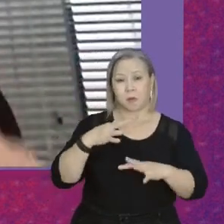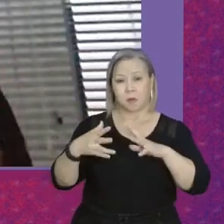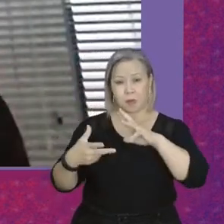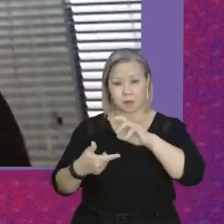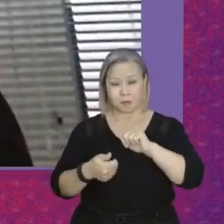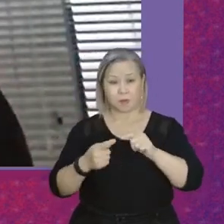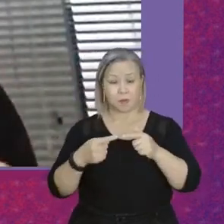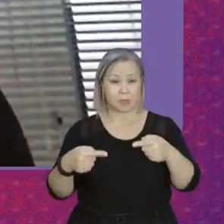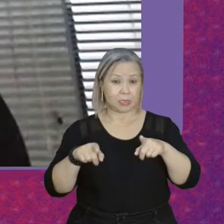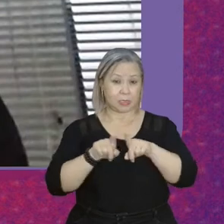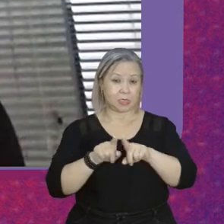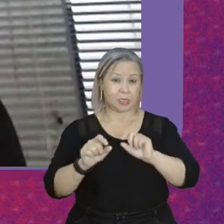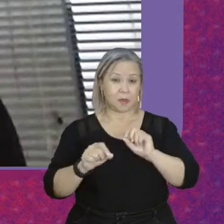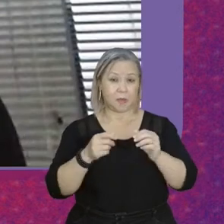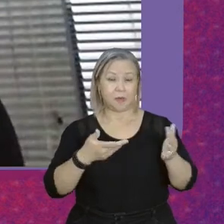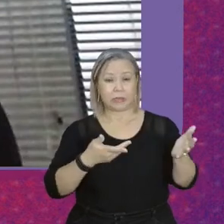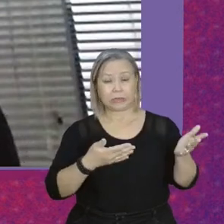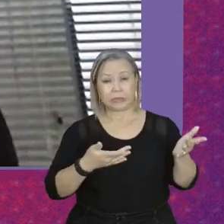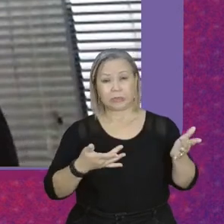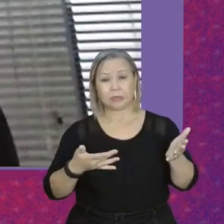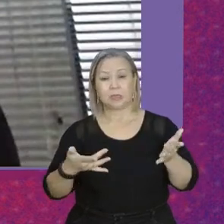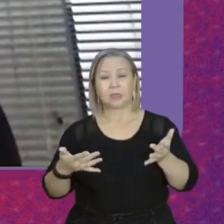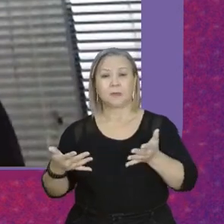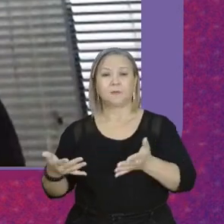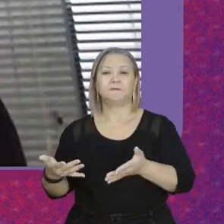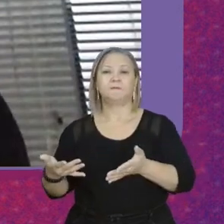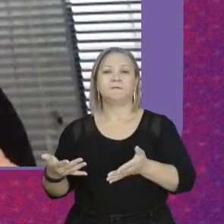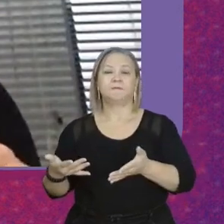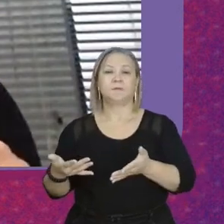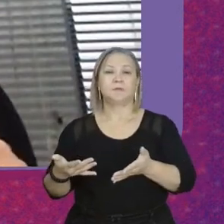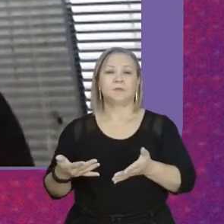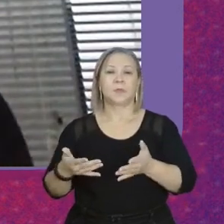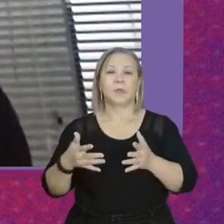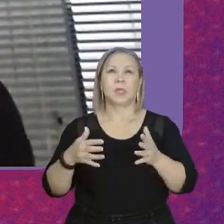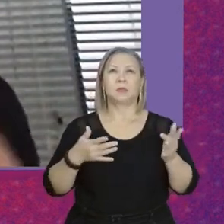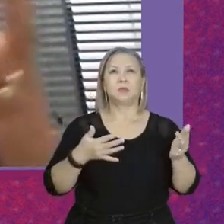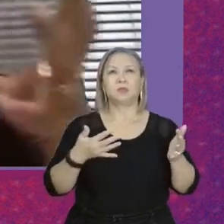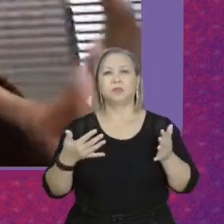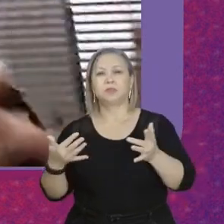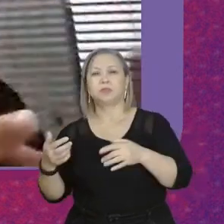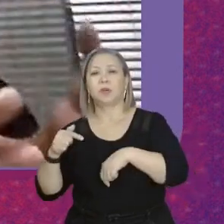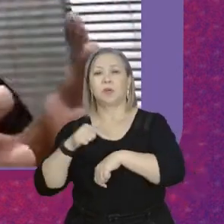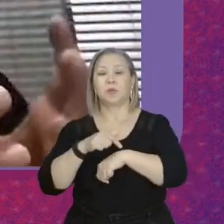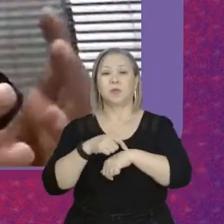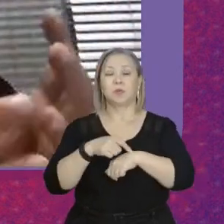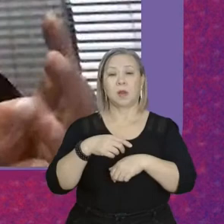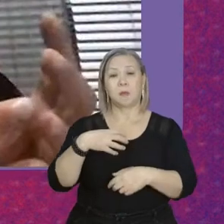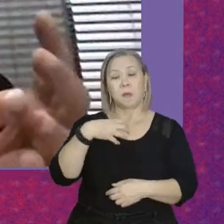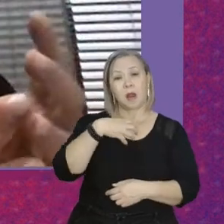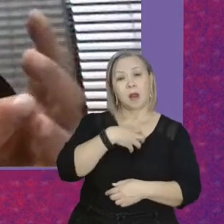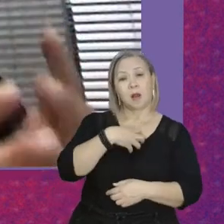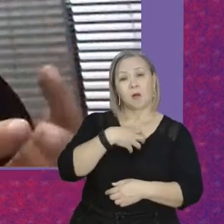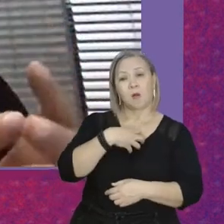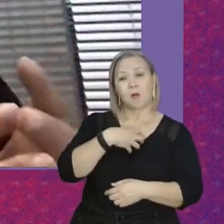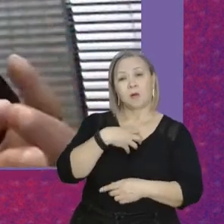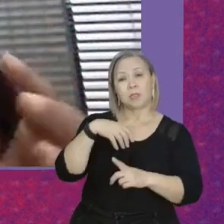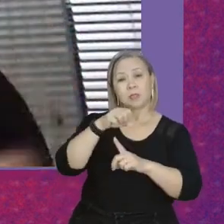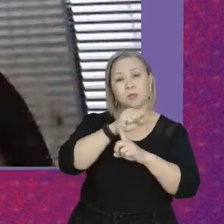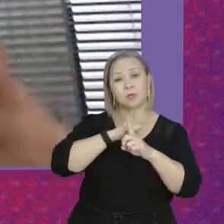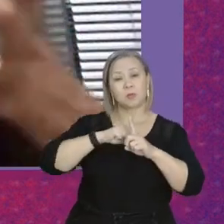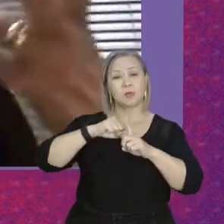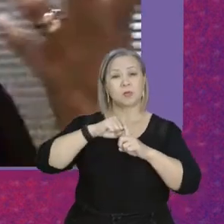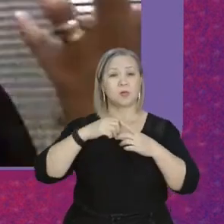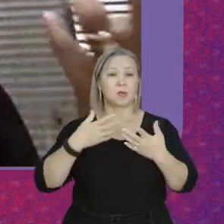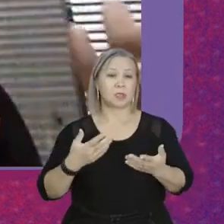isso também foi sendo trazido, com o passar do tempo, para a condição